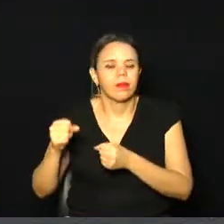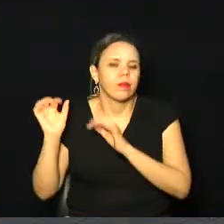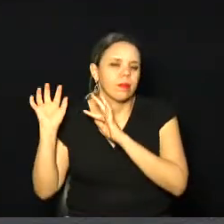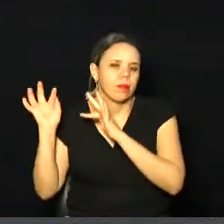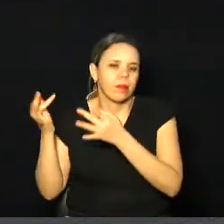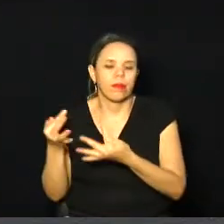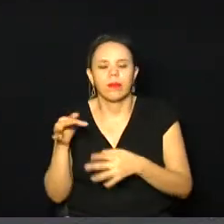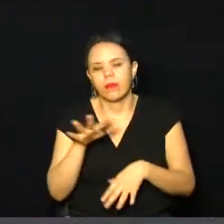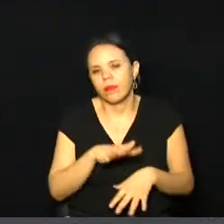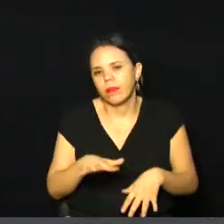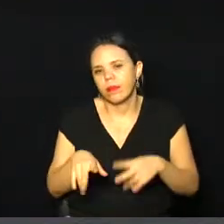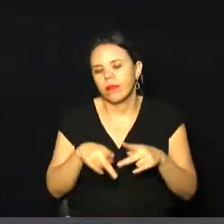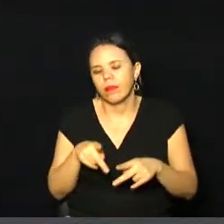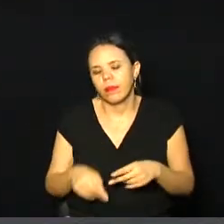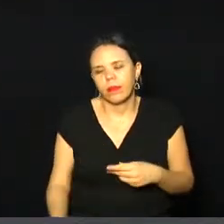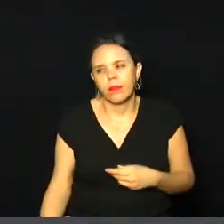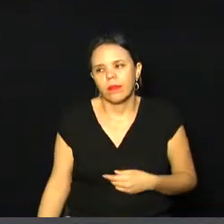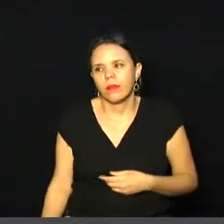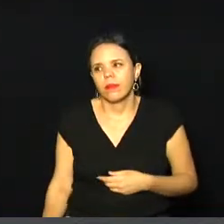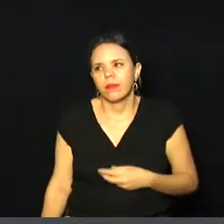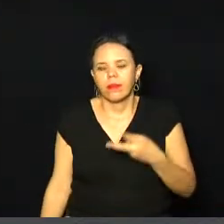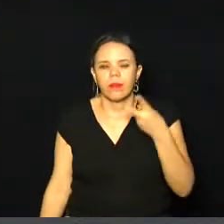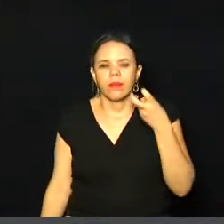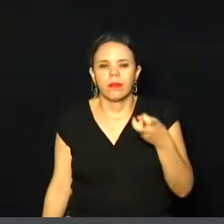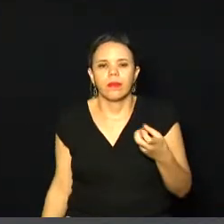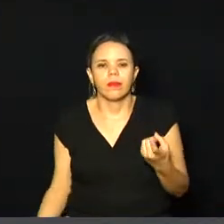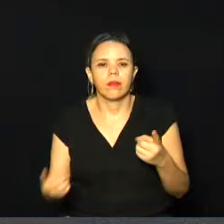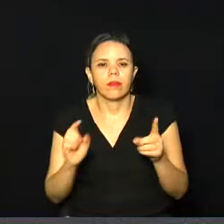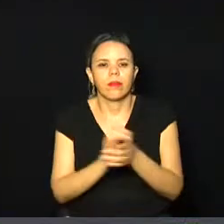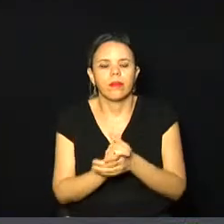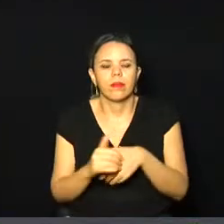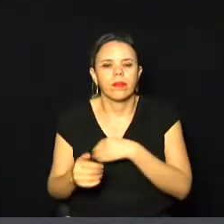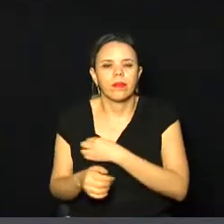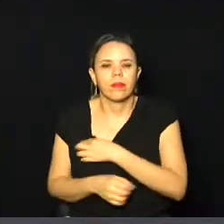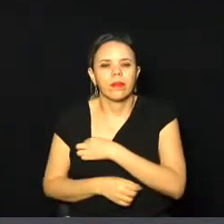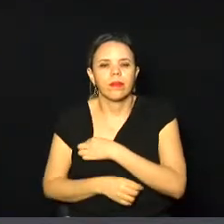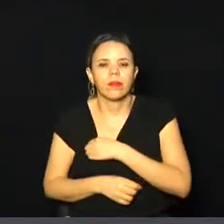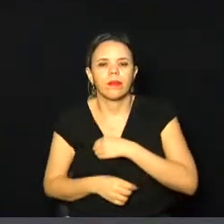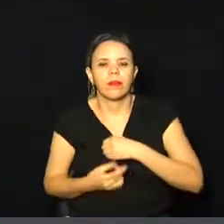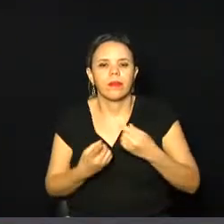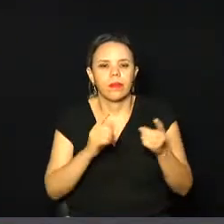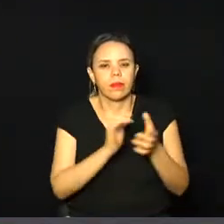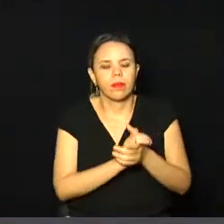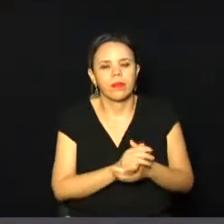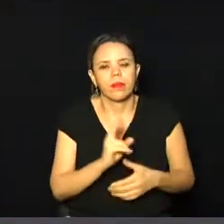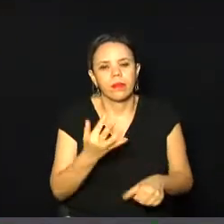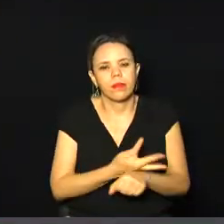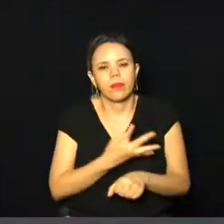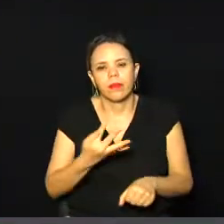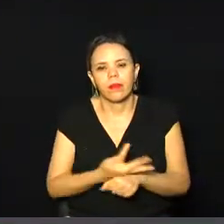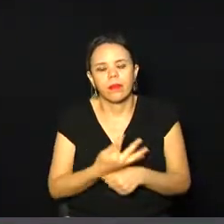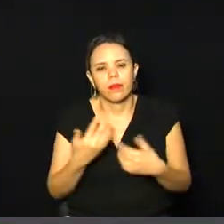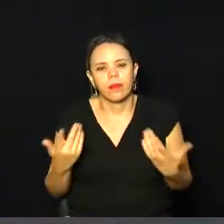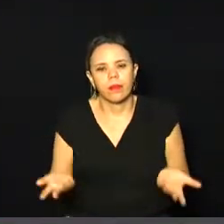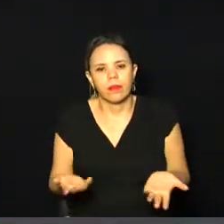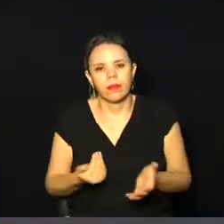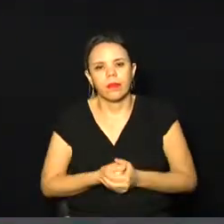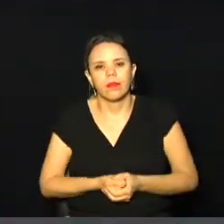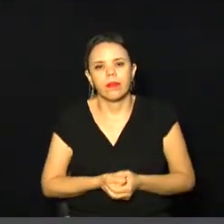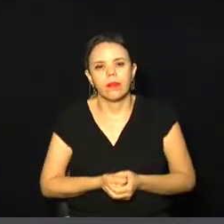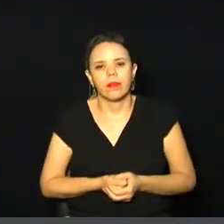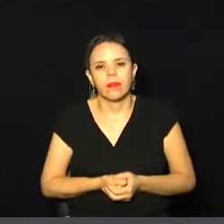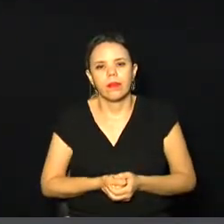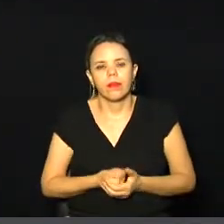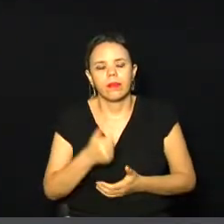que a sociedade vê como casamento, né? Então, assim, eu casei, eu tenho que aguentar. Então, assim,